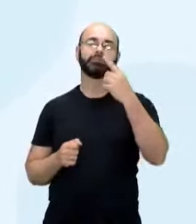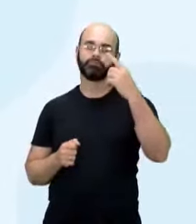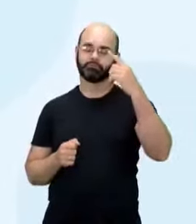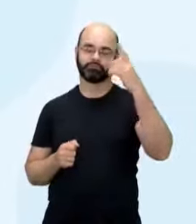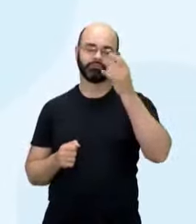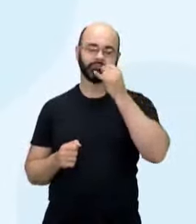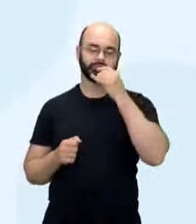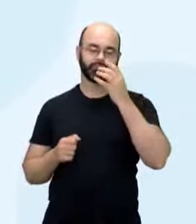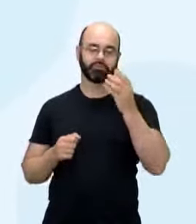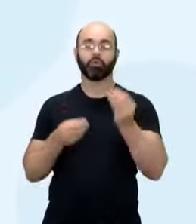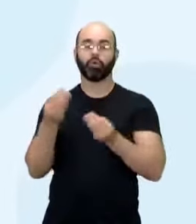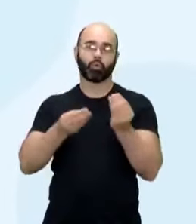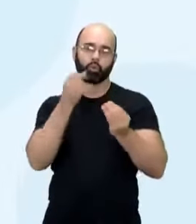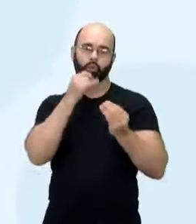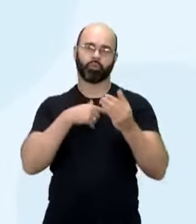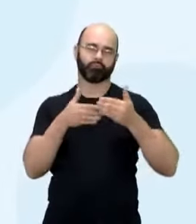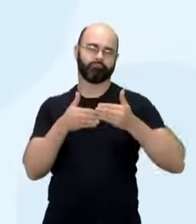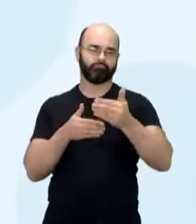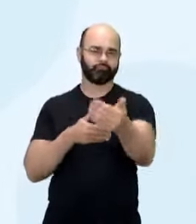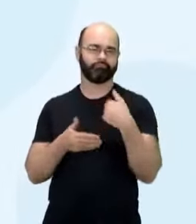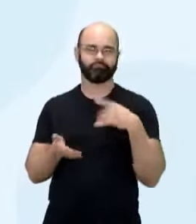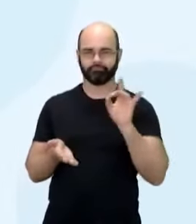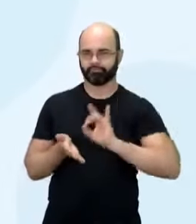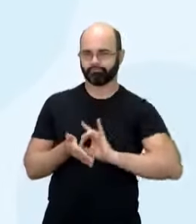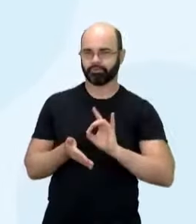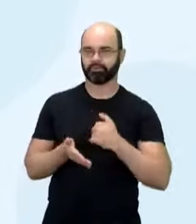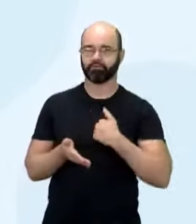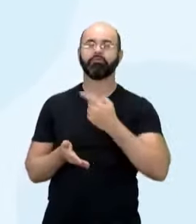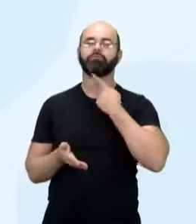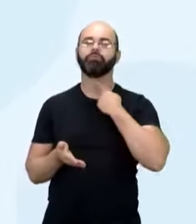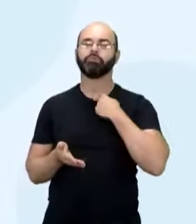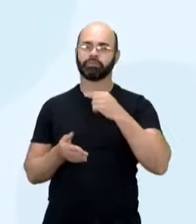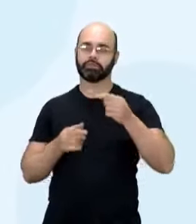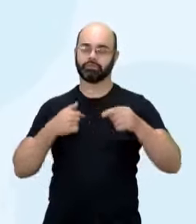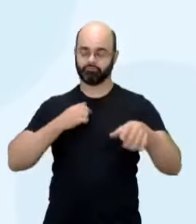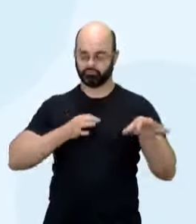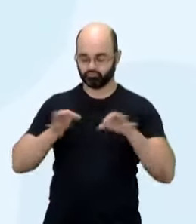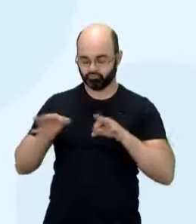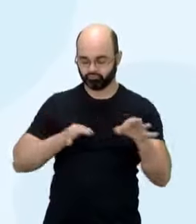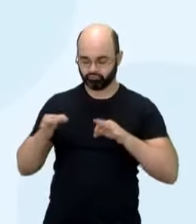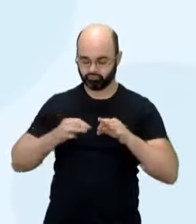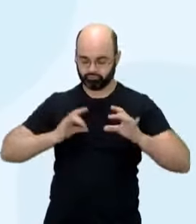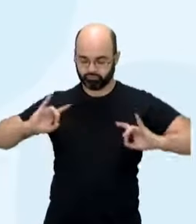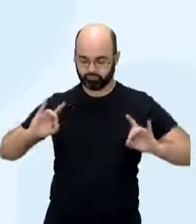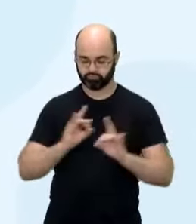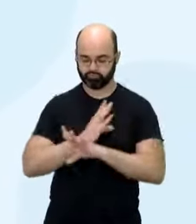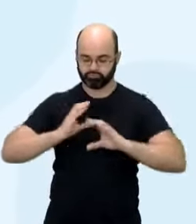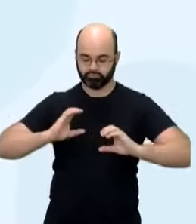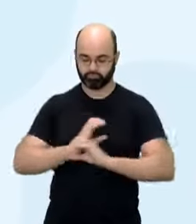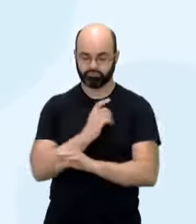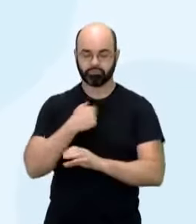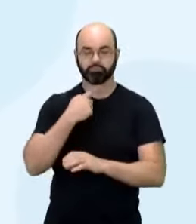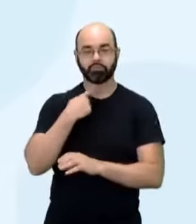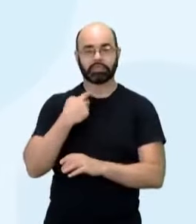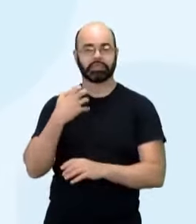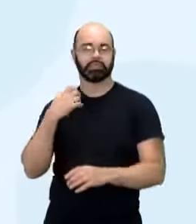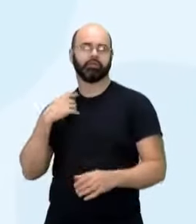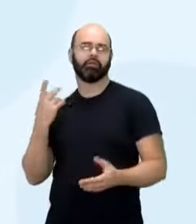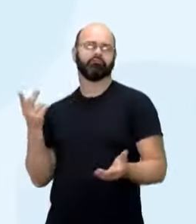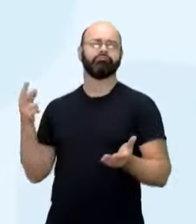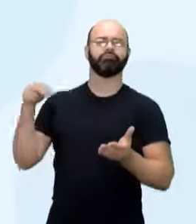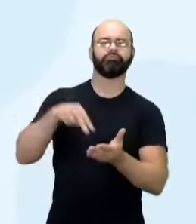nossos materiais. Como é que, de fato, eu quero me preparar ou eu quero estar atuando para,